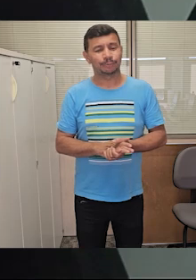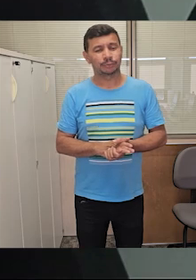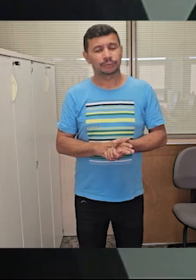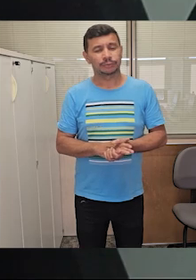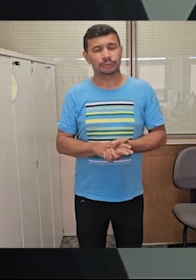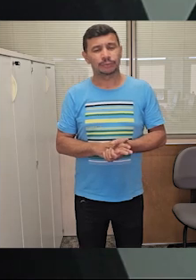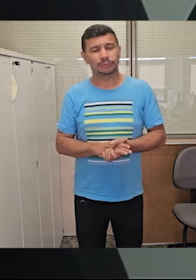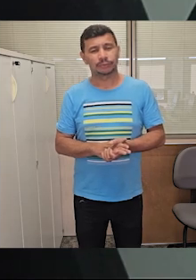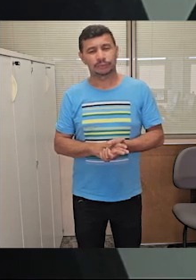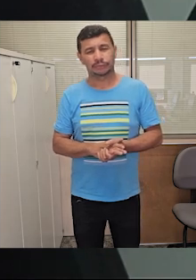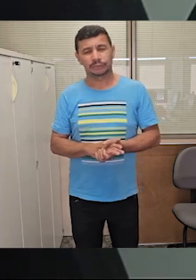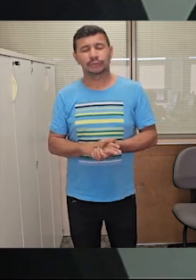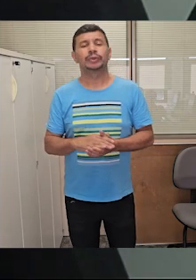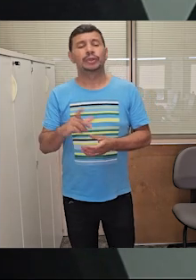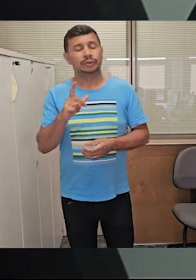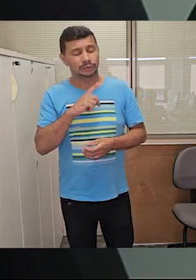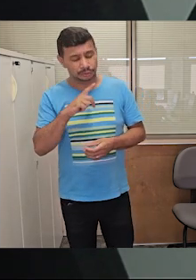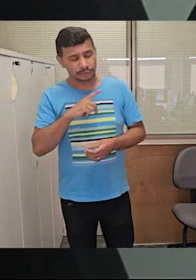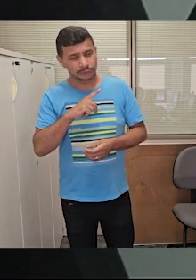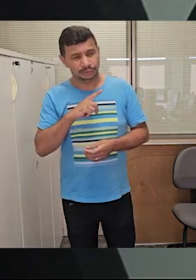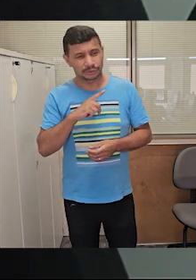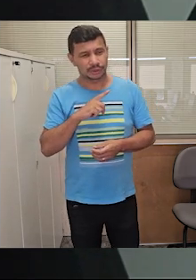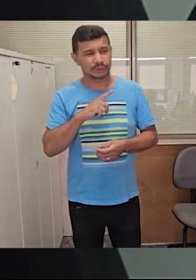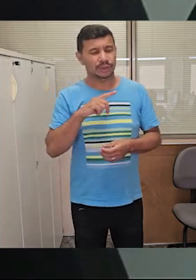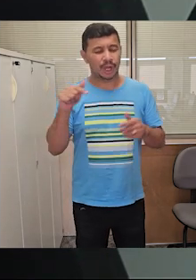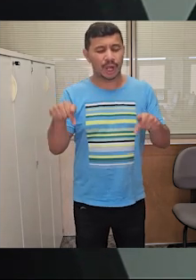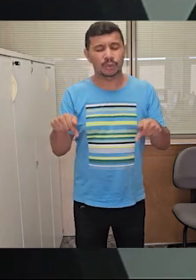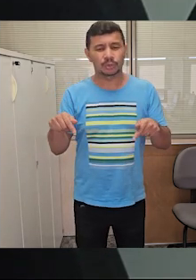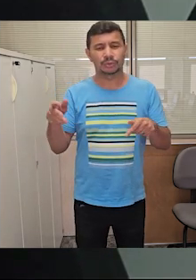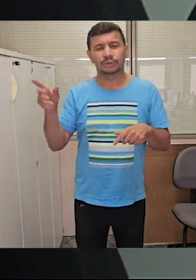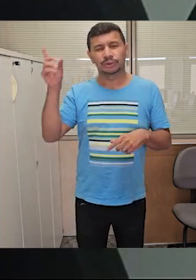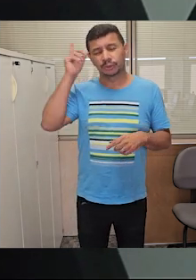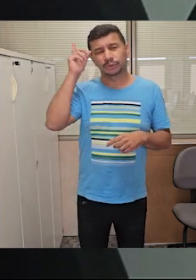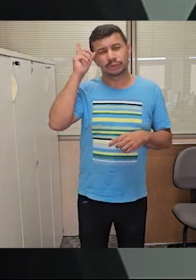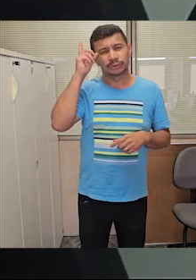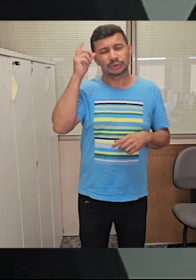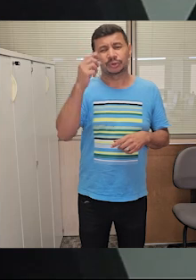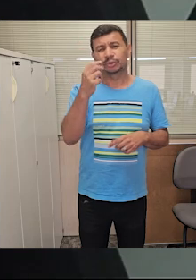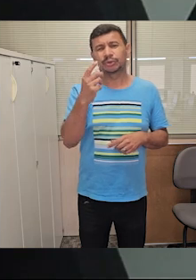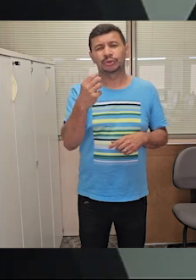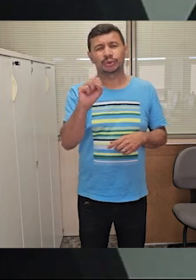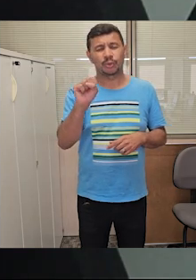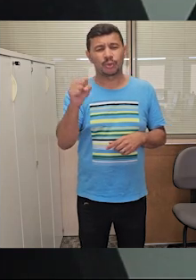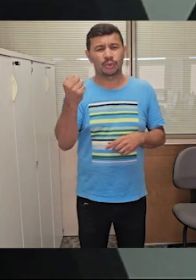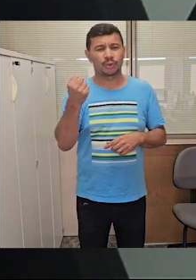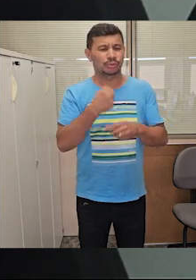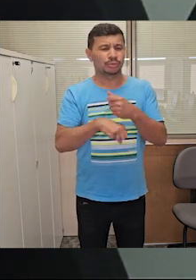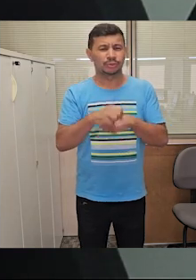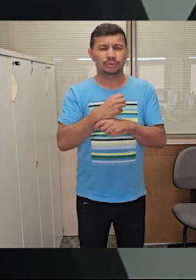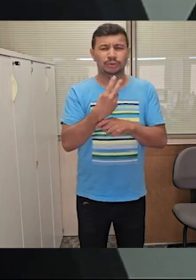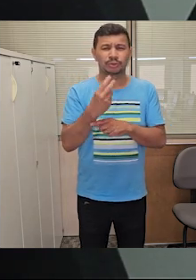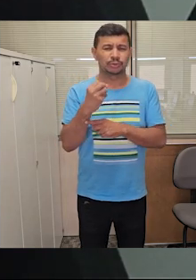Agora, se esse golpe que tentaram agora em